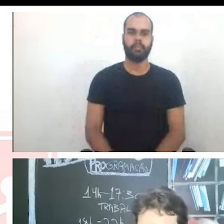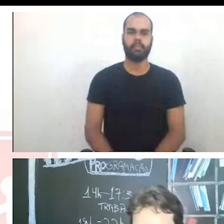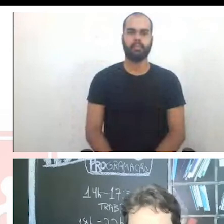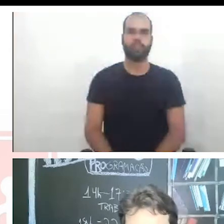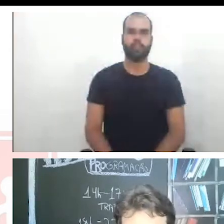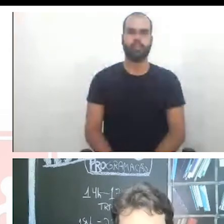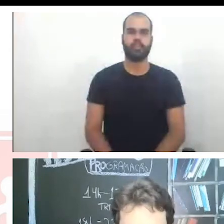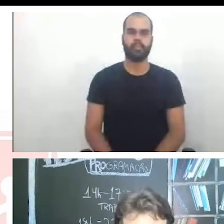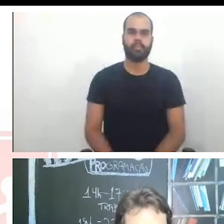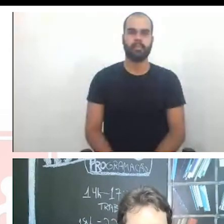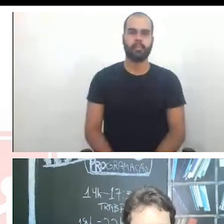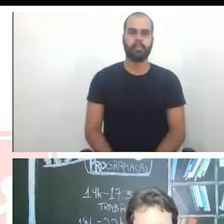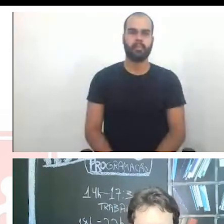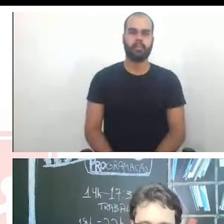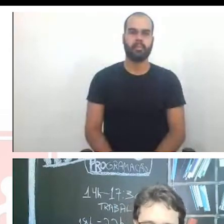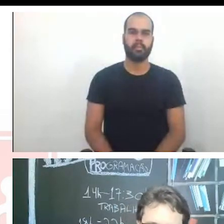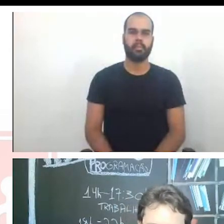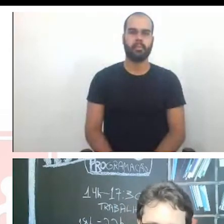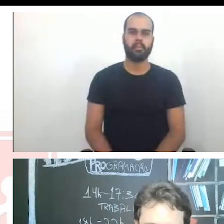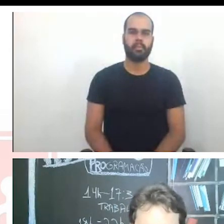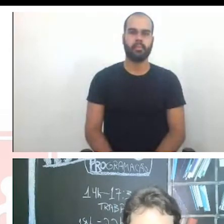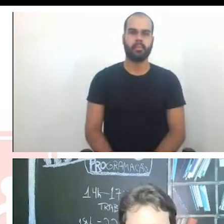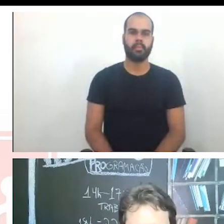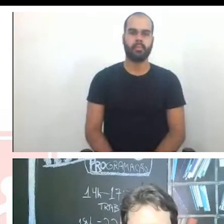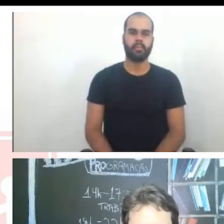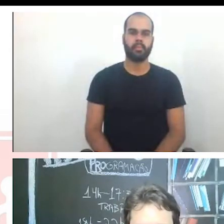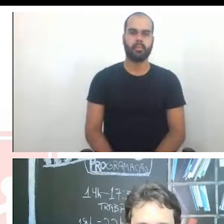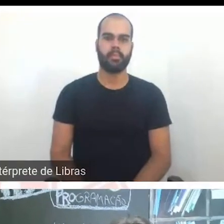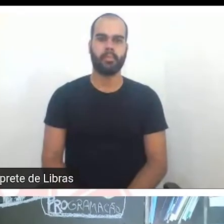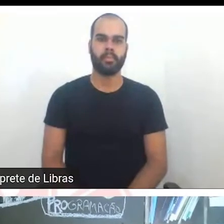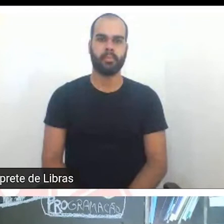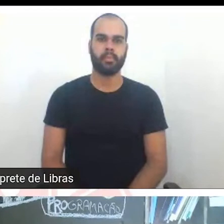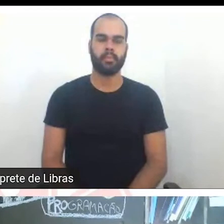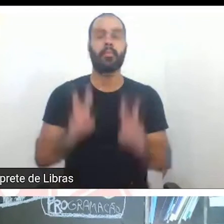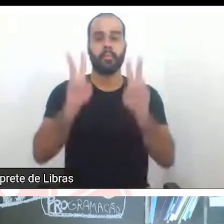Brilhante palestra, extremamente bom, então eu acho que foi sensacional.